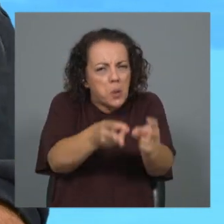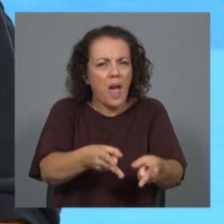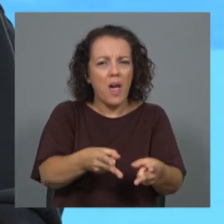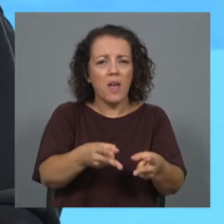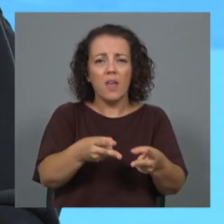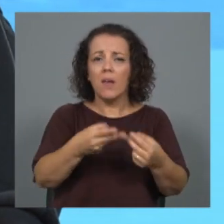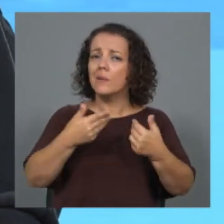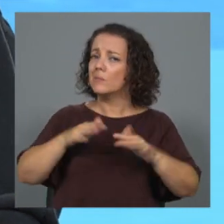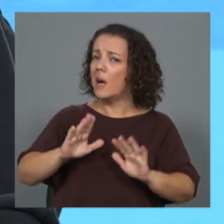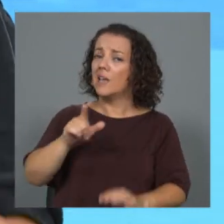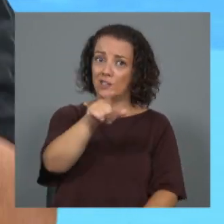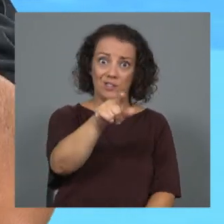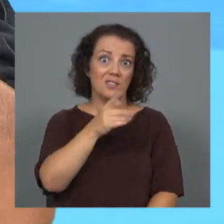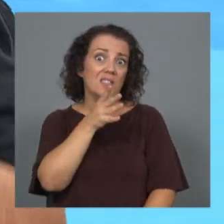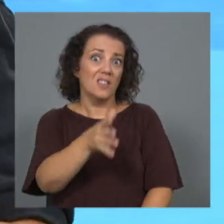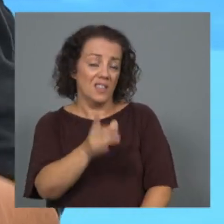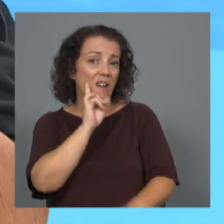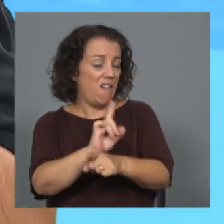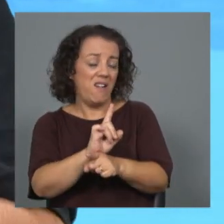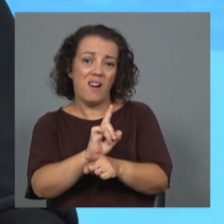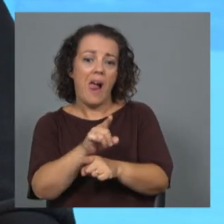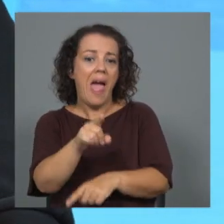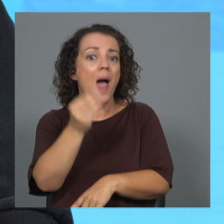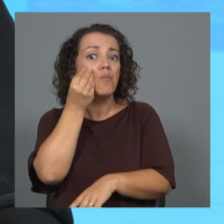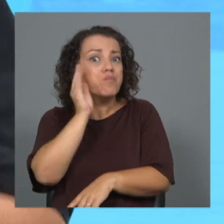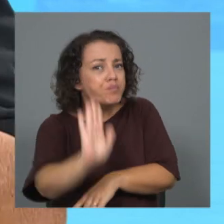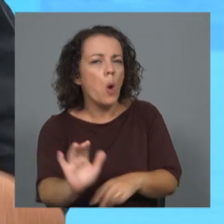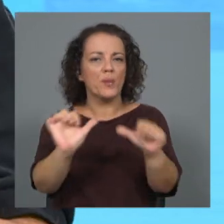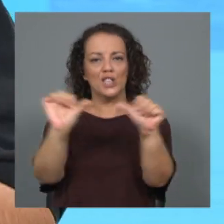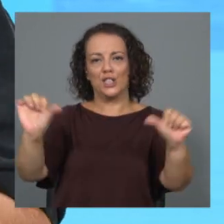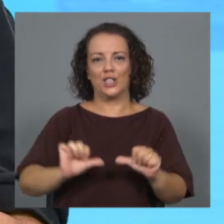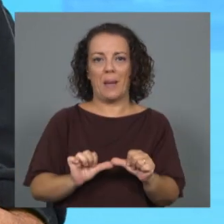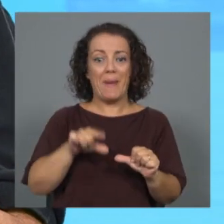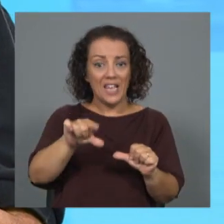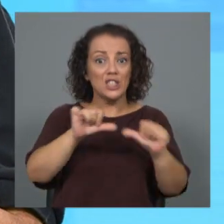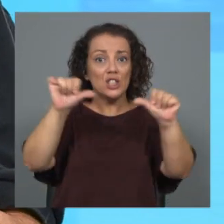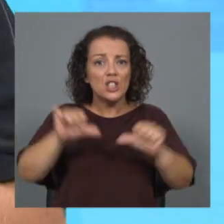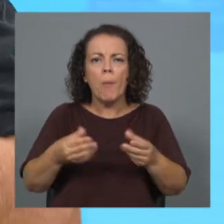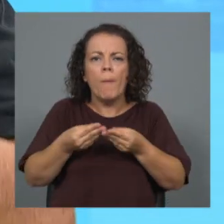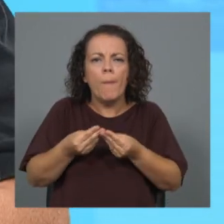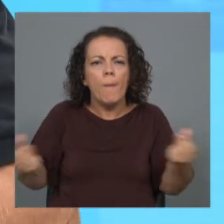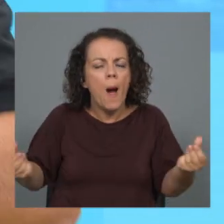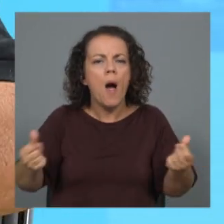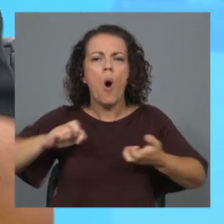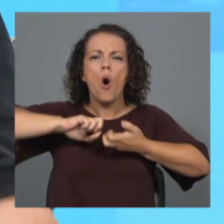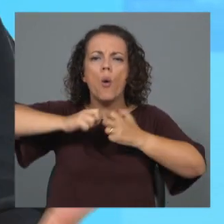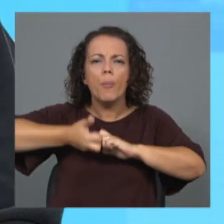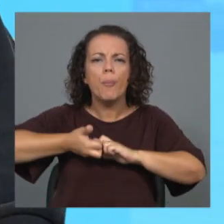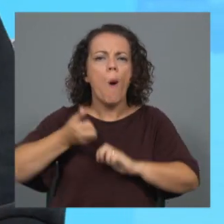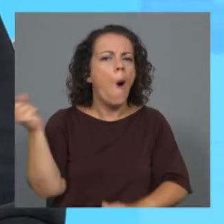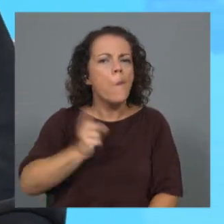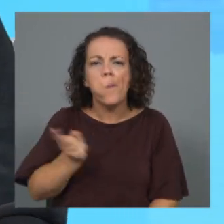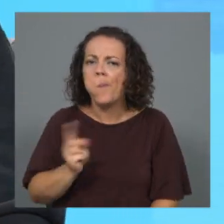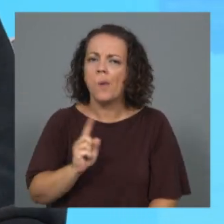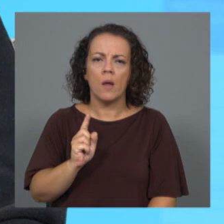é como dizia o Henrique, isto é próprio de um sistema que não resolve o problema da maioria das